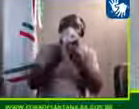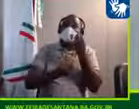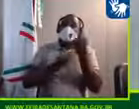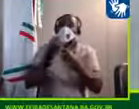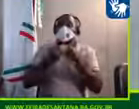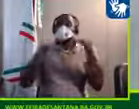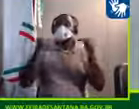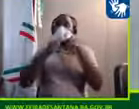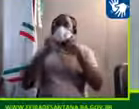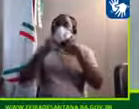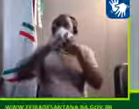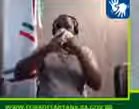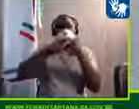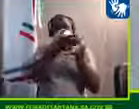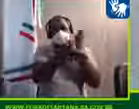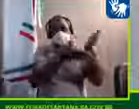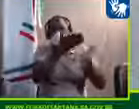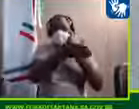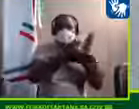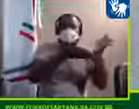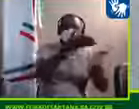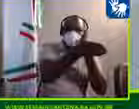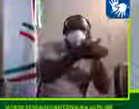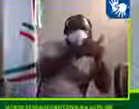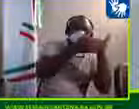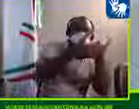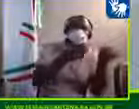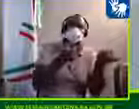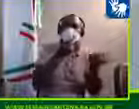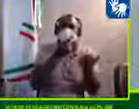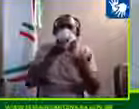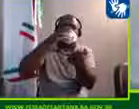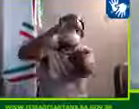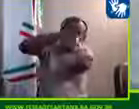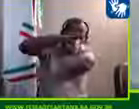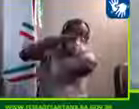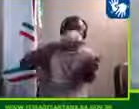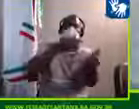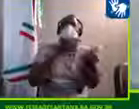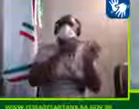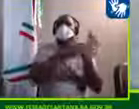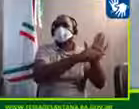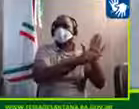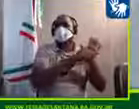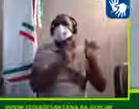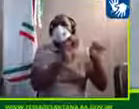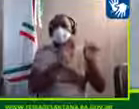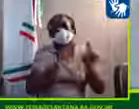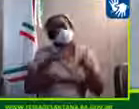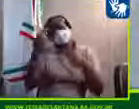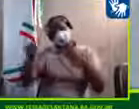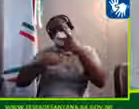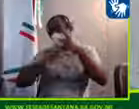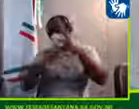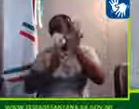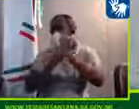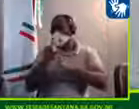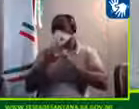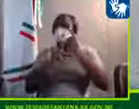tratamento médico designado a ele com relação aos medicamentos que são utilizados? E a segunda pergunta é que